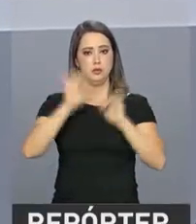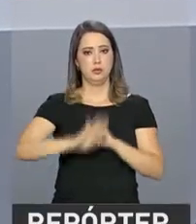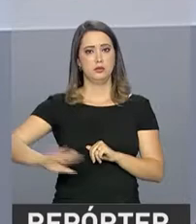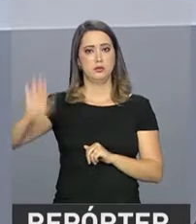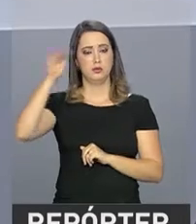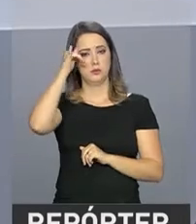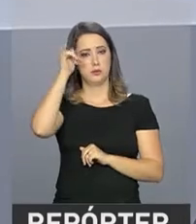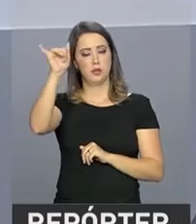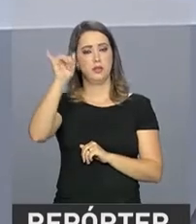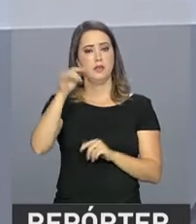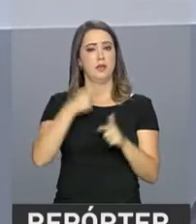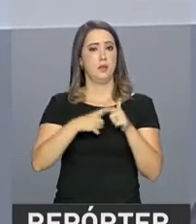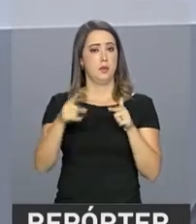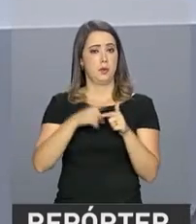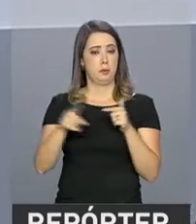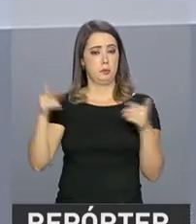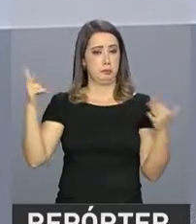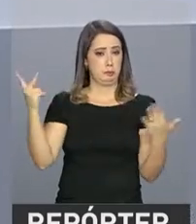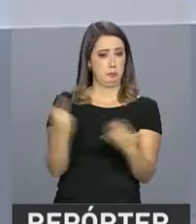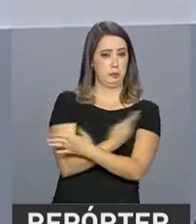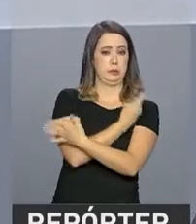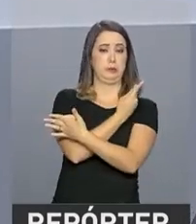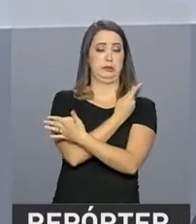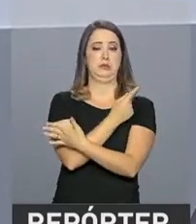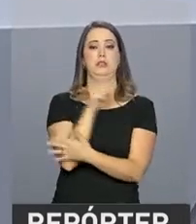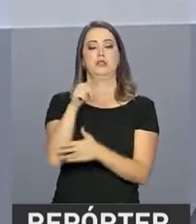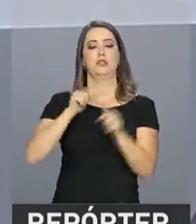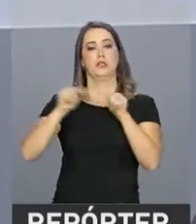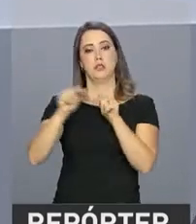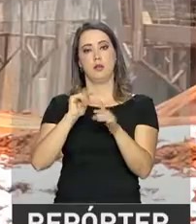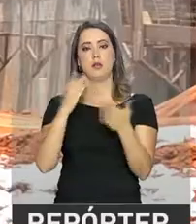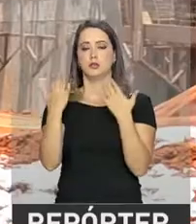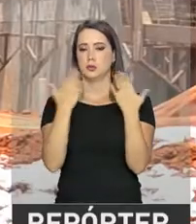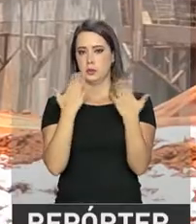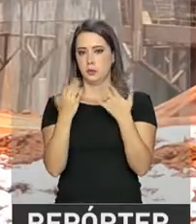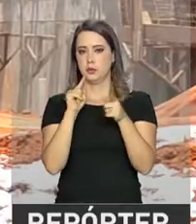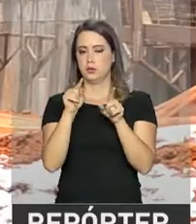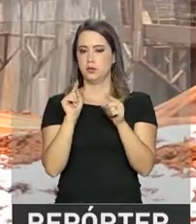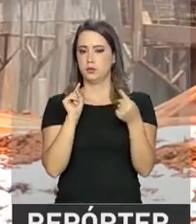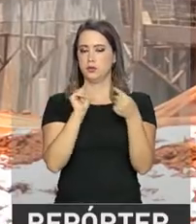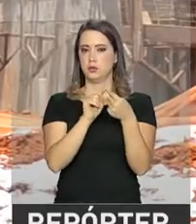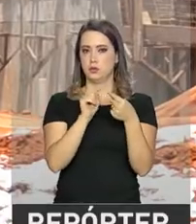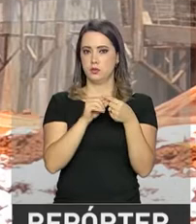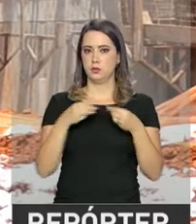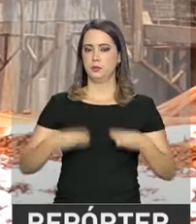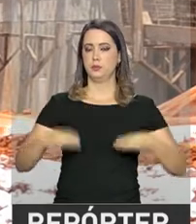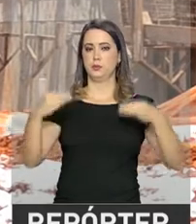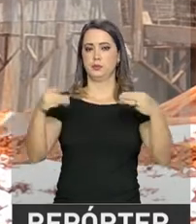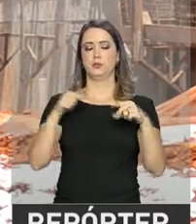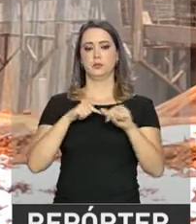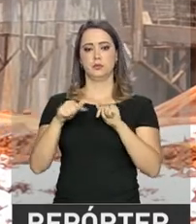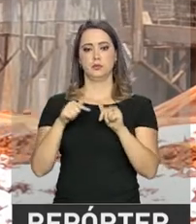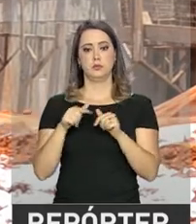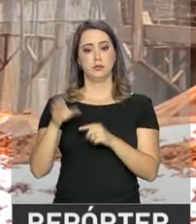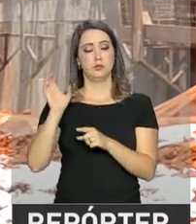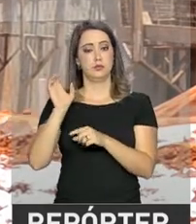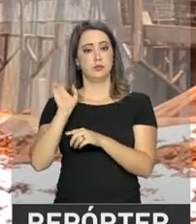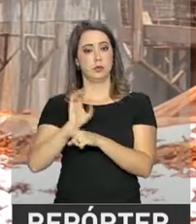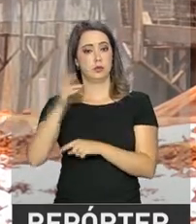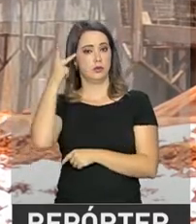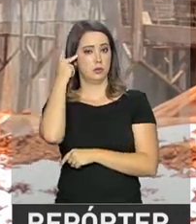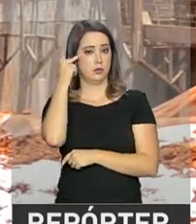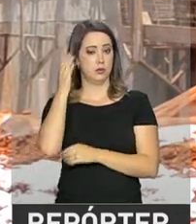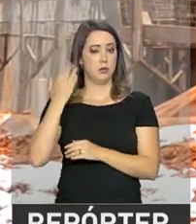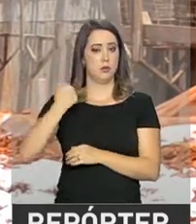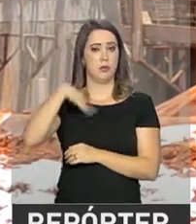de Prevenção de Acidentes de Trabalho já tem um balanço parcial. De acordo com os dados do Ministério do Trabalho, o estado de São Paulo registra